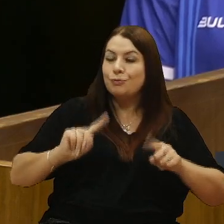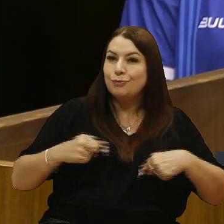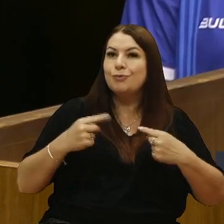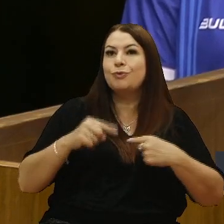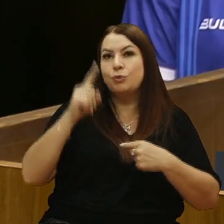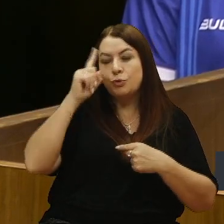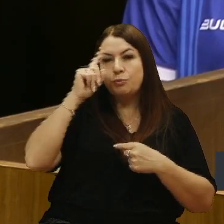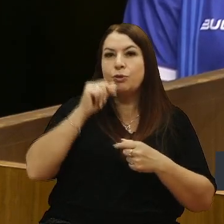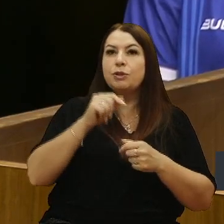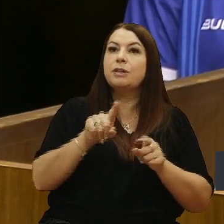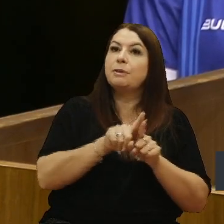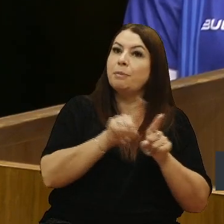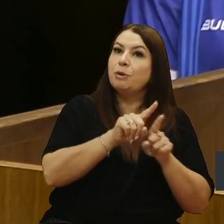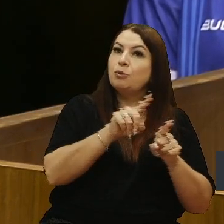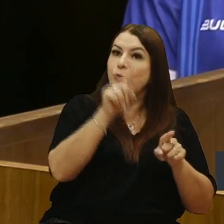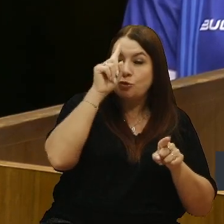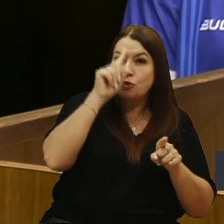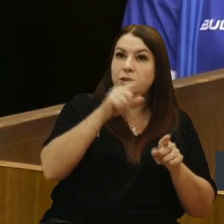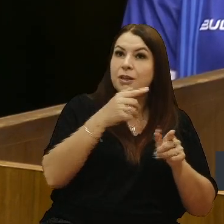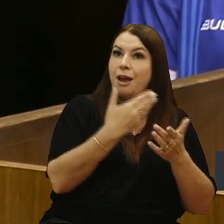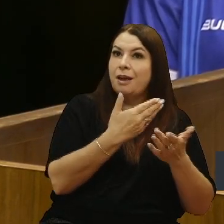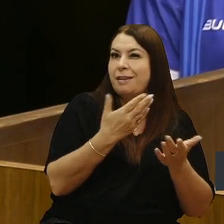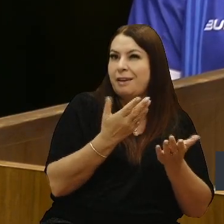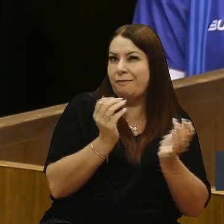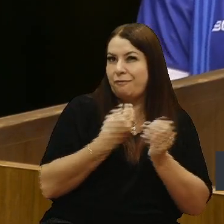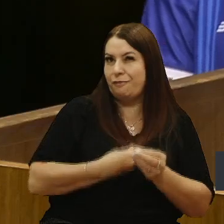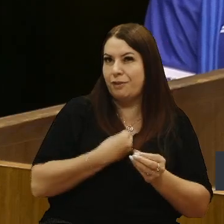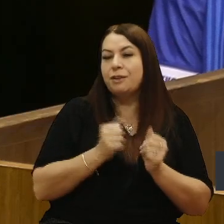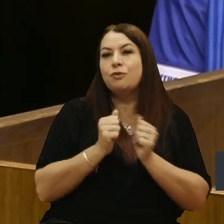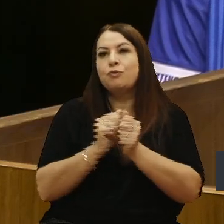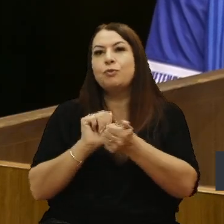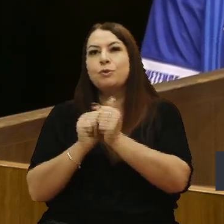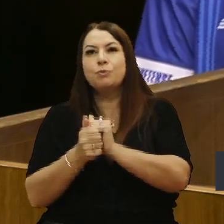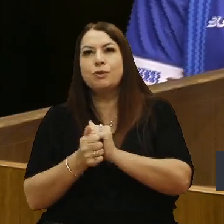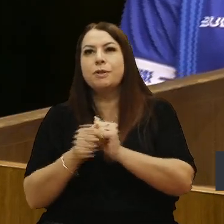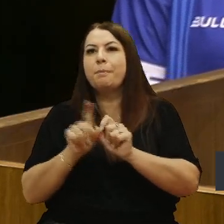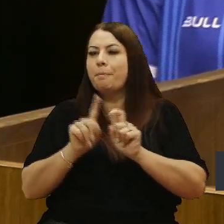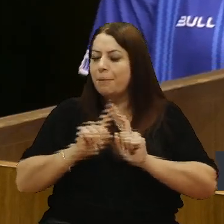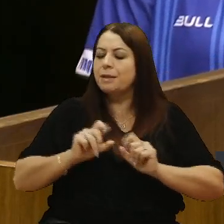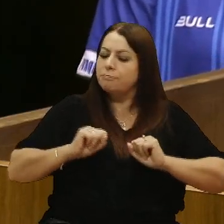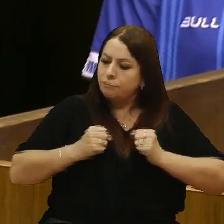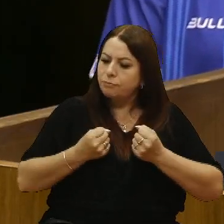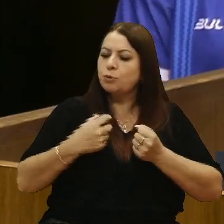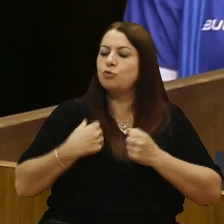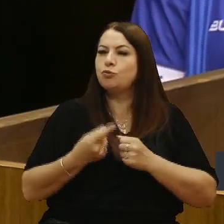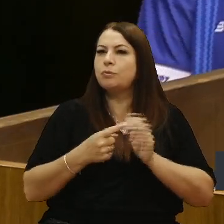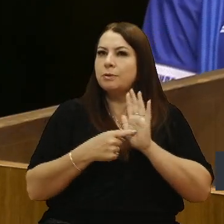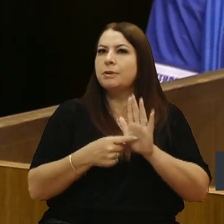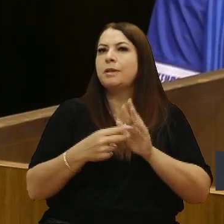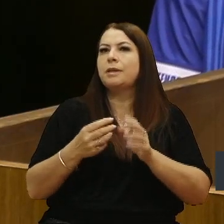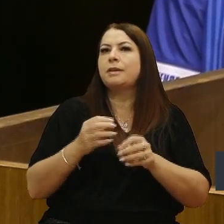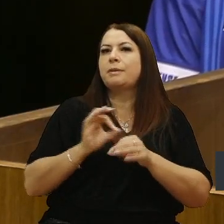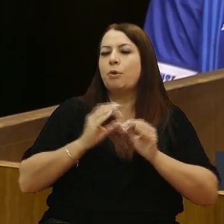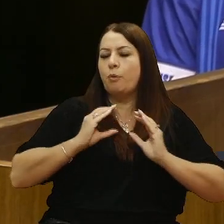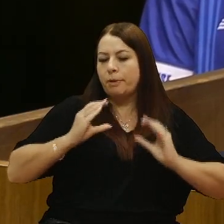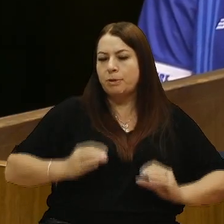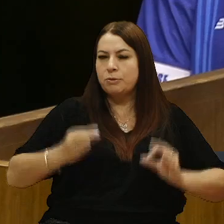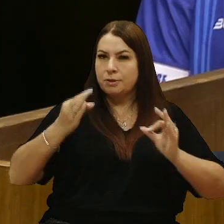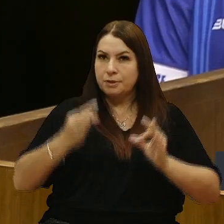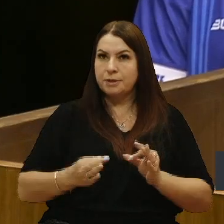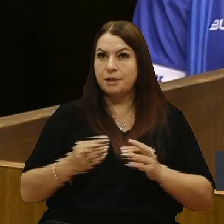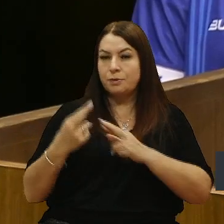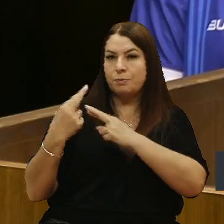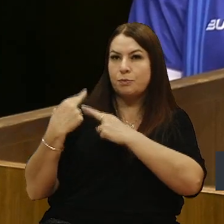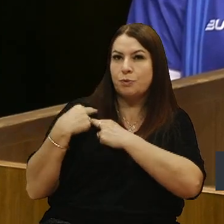rotinas com o esporte, mas que jamais abrem mão de vestir essa camiseta com entrega, disciplina e responsabilidade. Elas